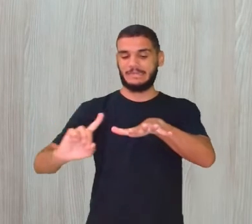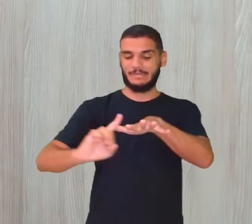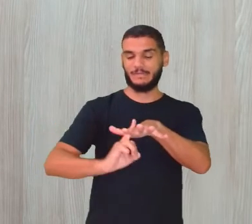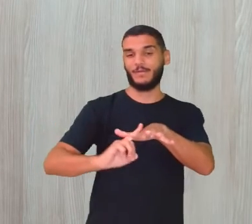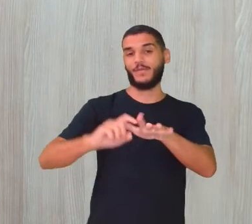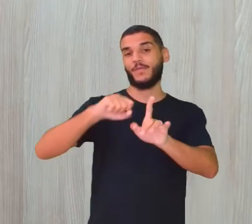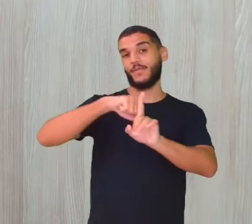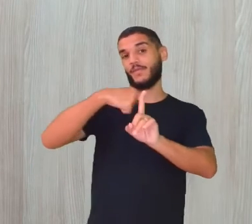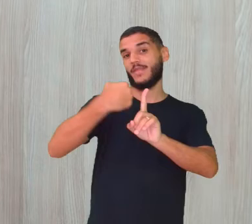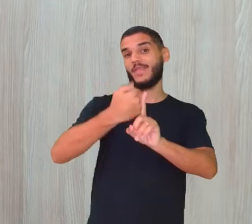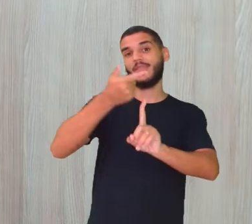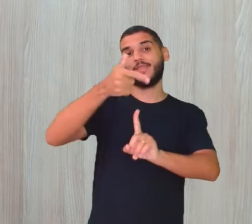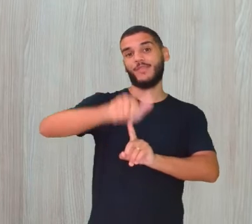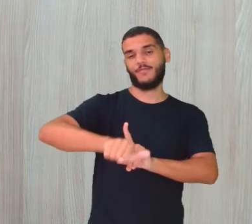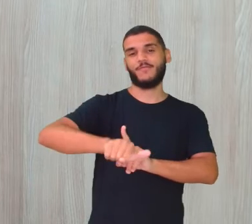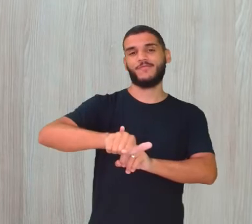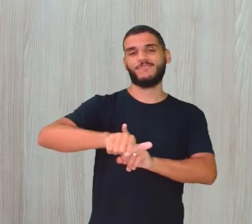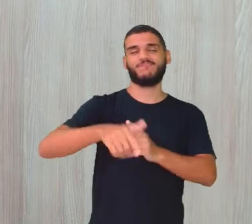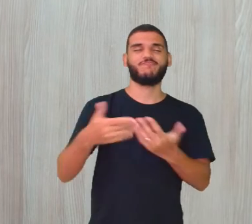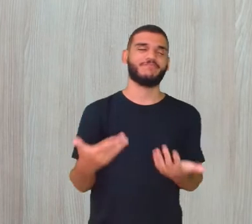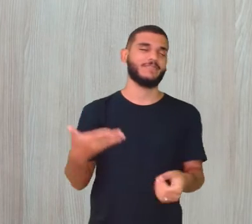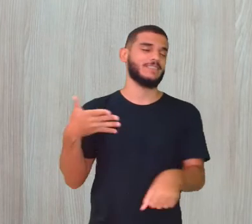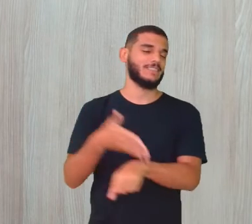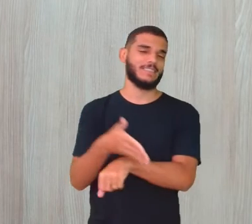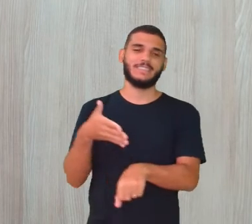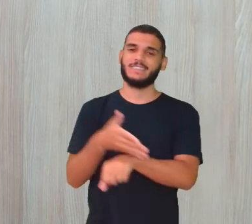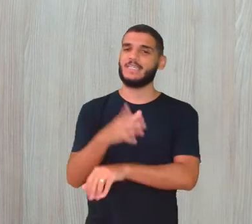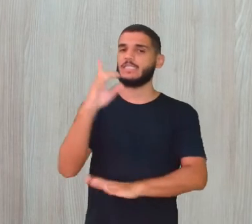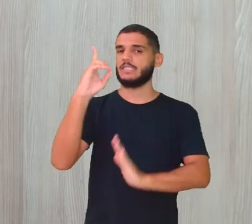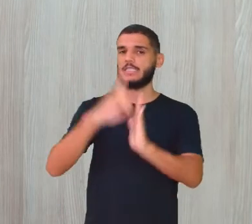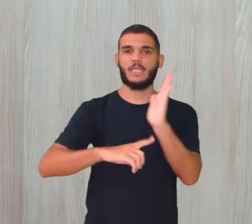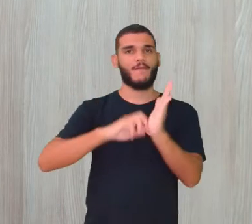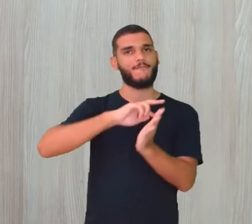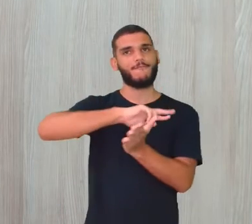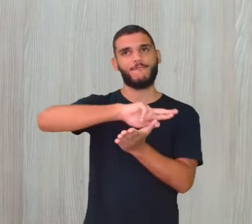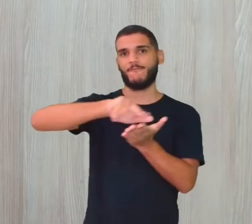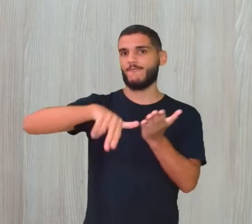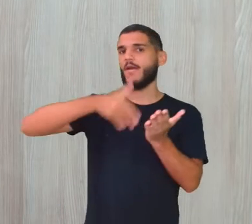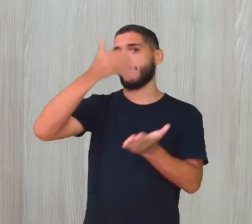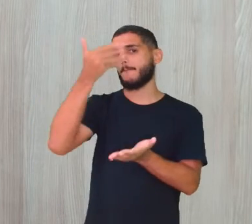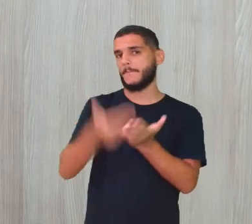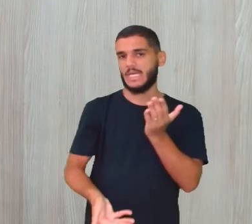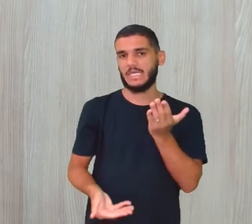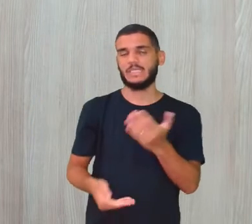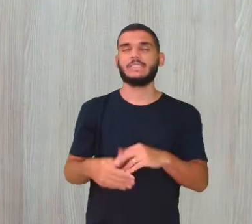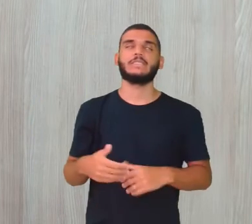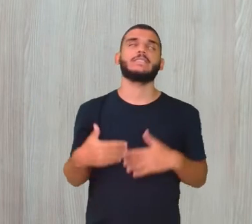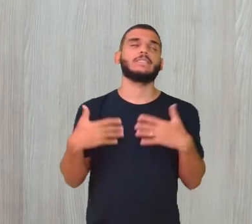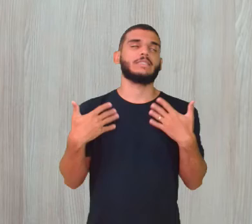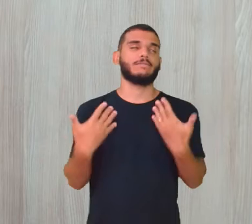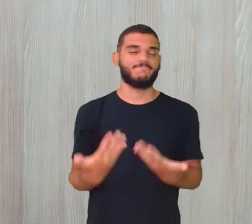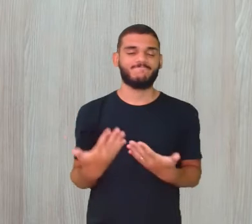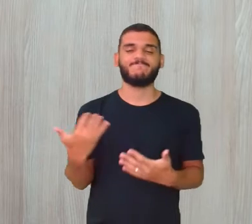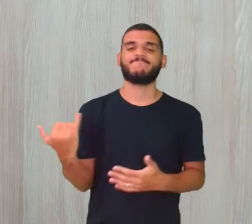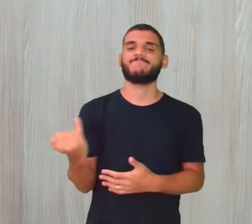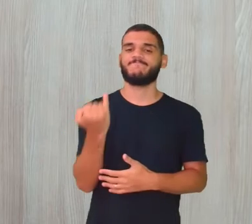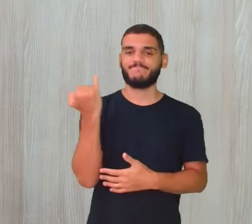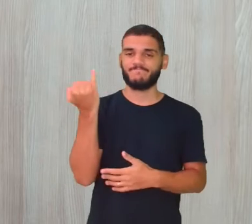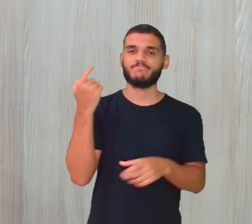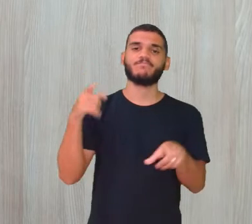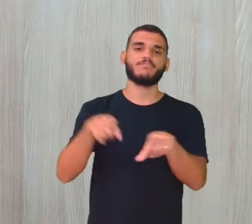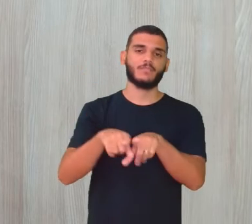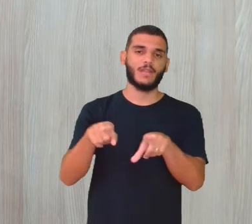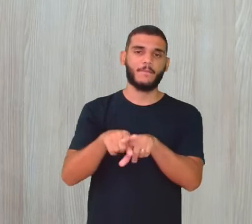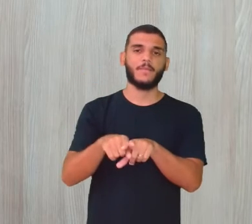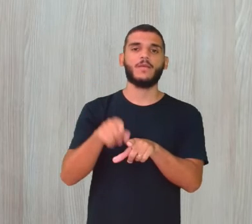incluídos no acesso de muitos direitos. E a importância também, né, gente, a gente precisa lembrar que os